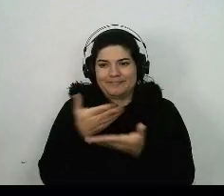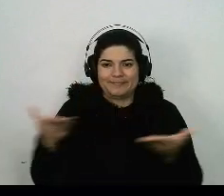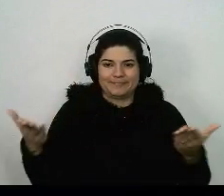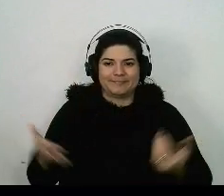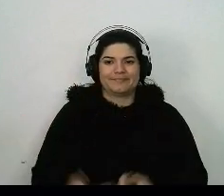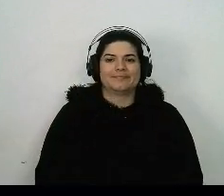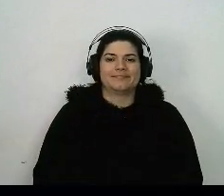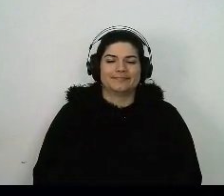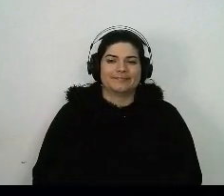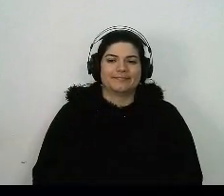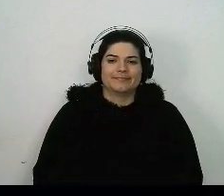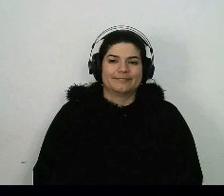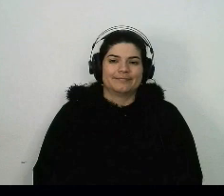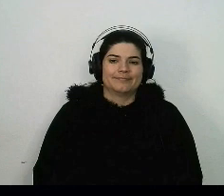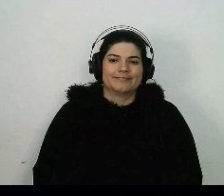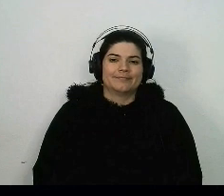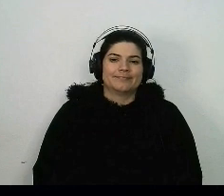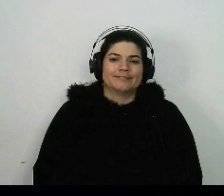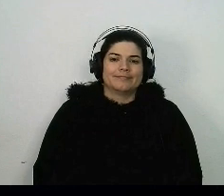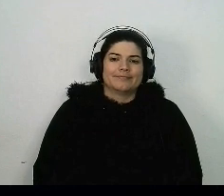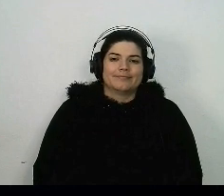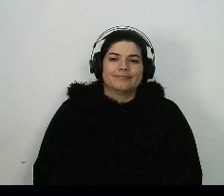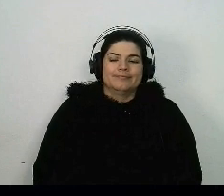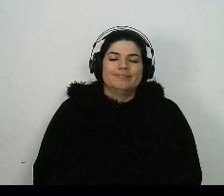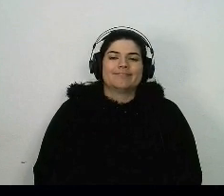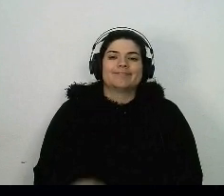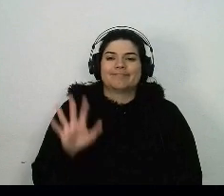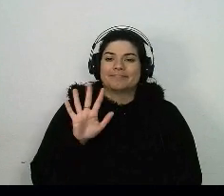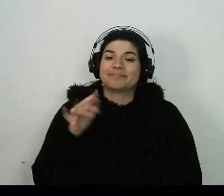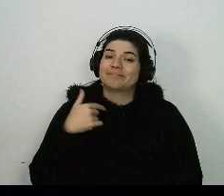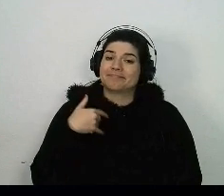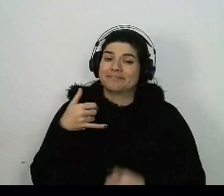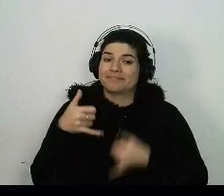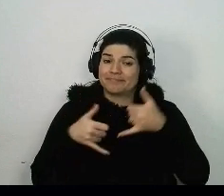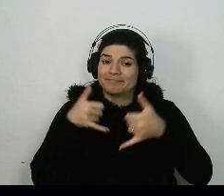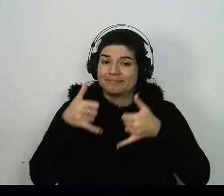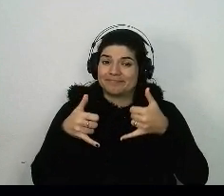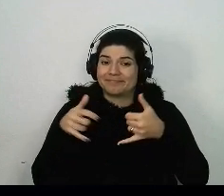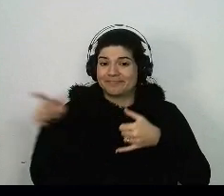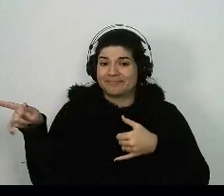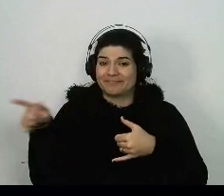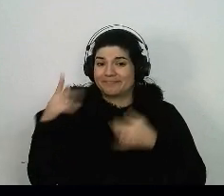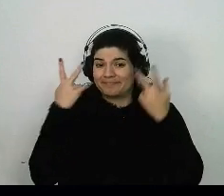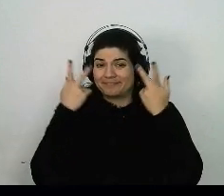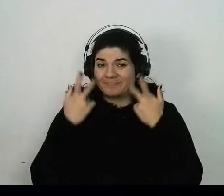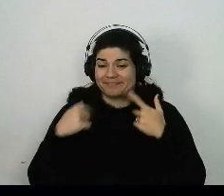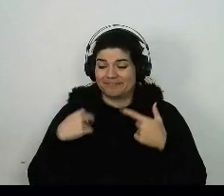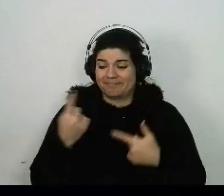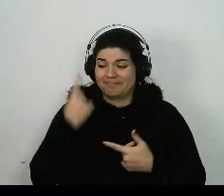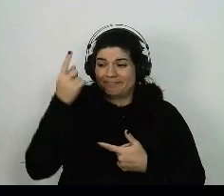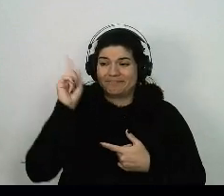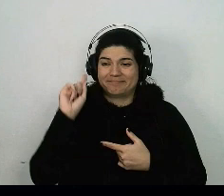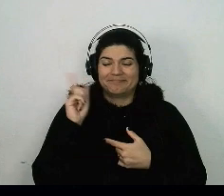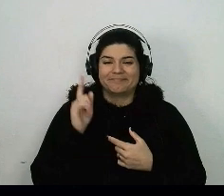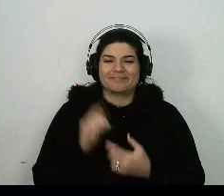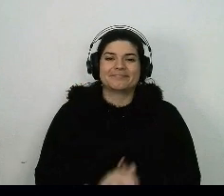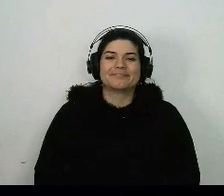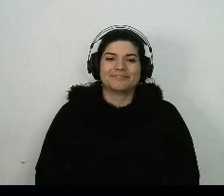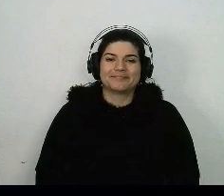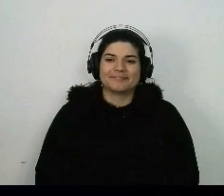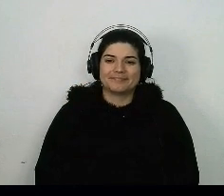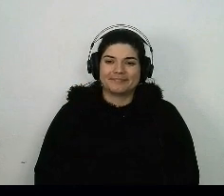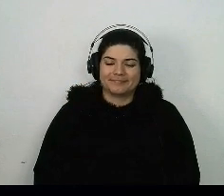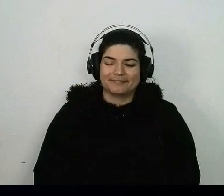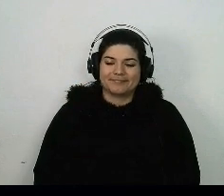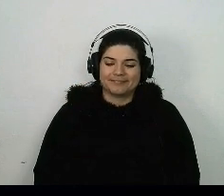Oi, gente. Eu vim com o salto até baixinho, né, para não deixar ela constrangida com a minha altura toda. Bom,